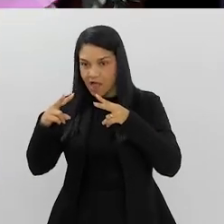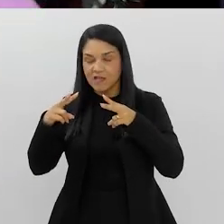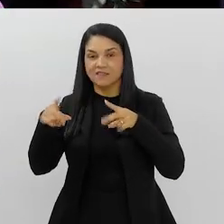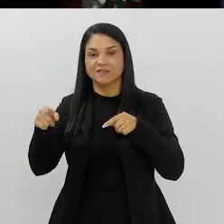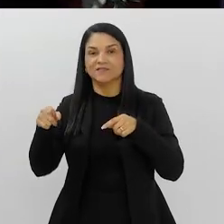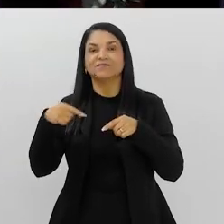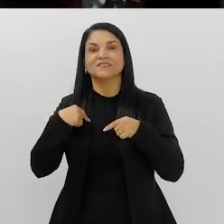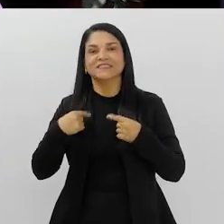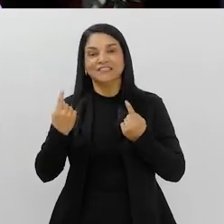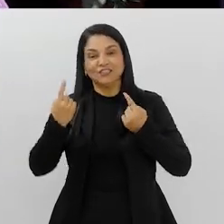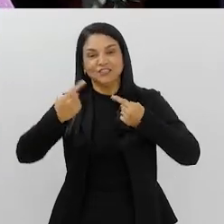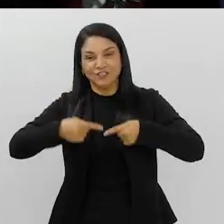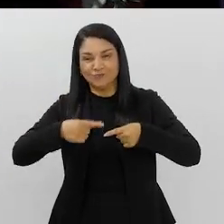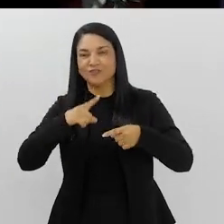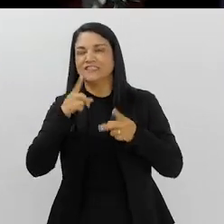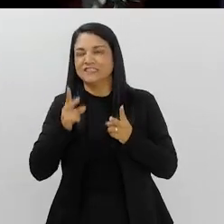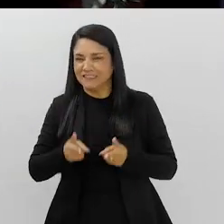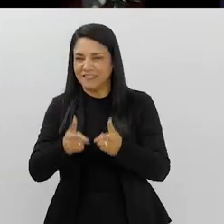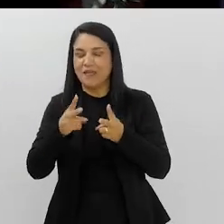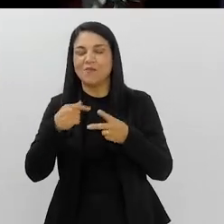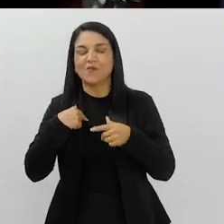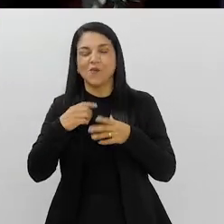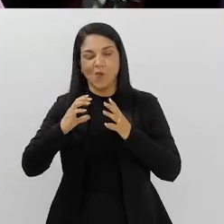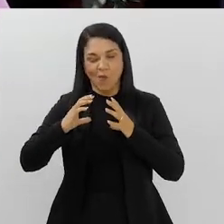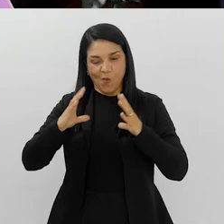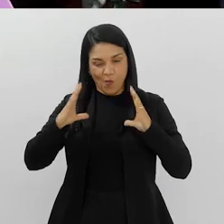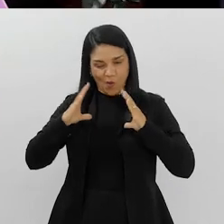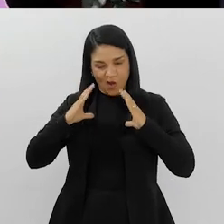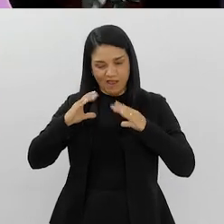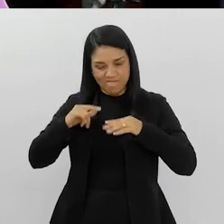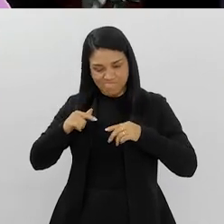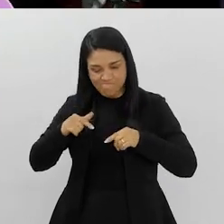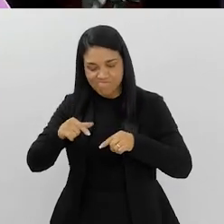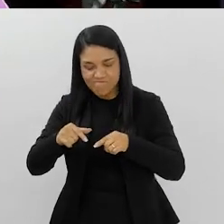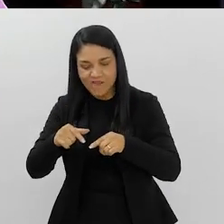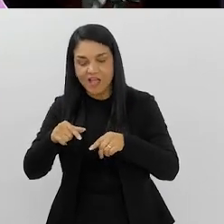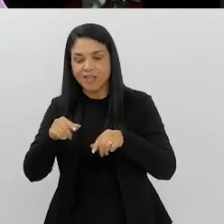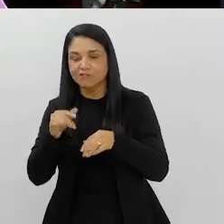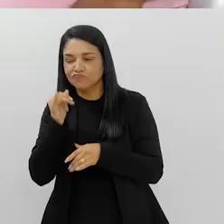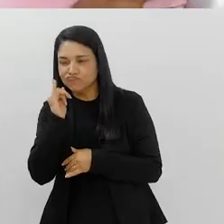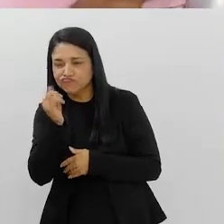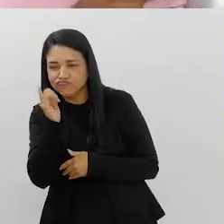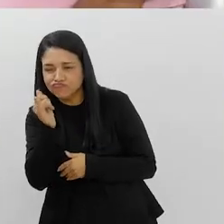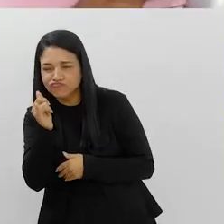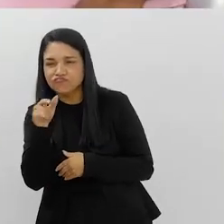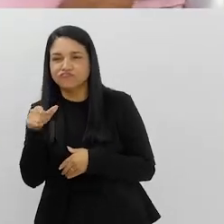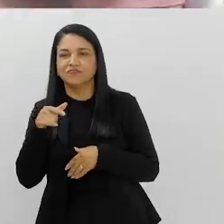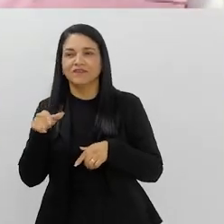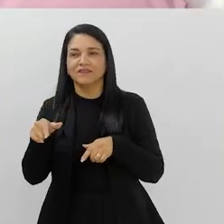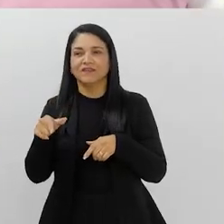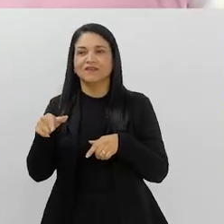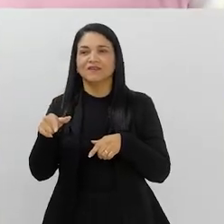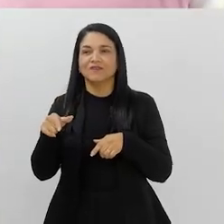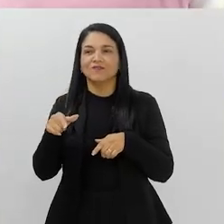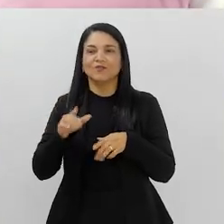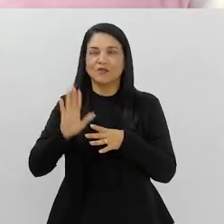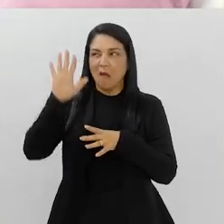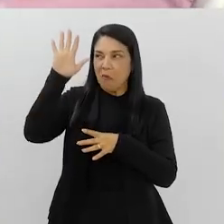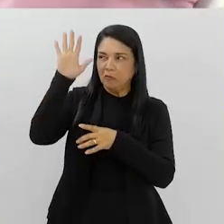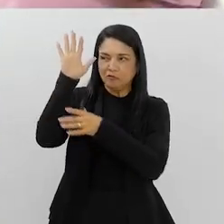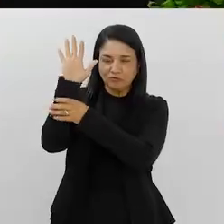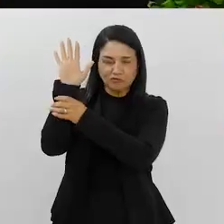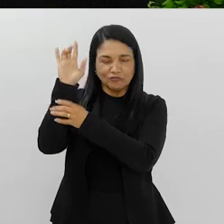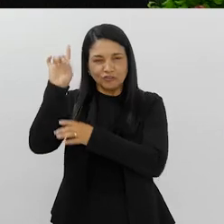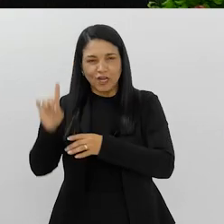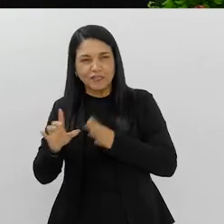goleiro tenso. E sempre rola essa disputa, né, Rui? É? Do goleiro indo até a marca do pênalti, falando alguma coisinha pro atacante. Aí tem um que bota assim com a mão